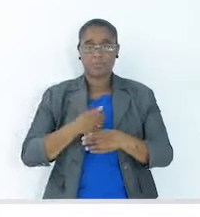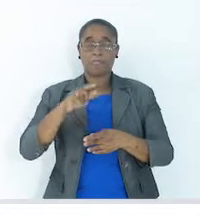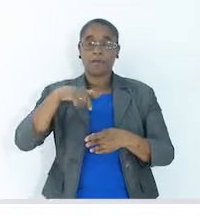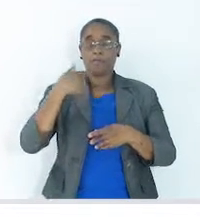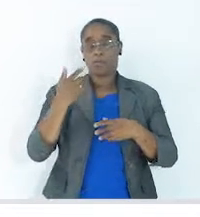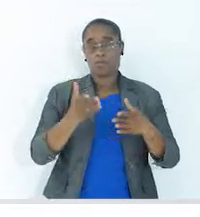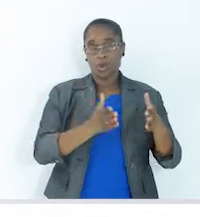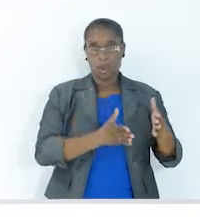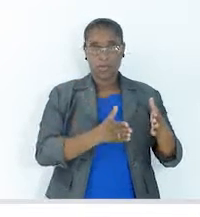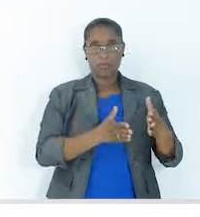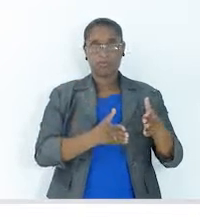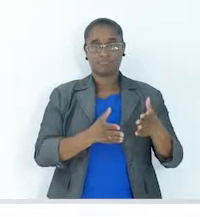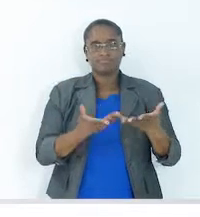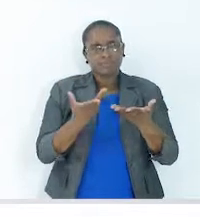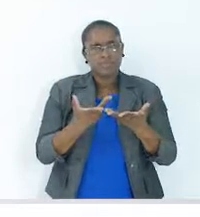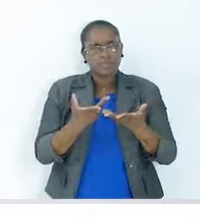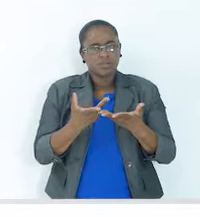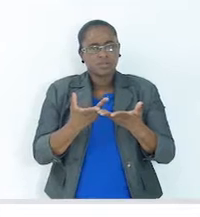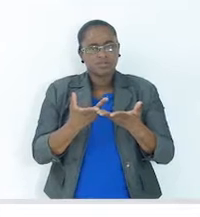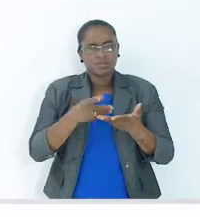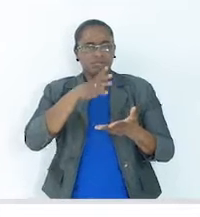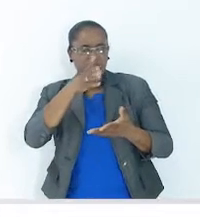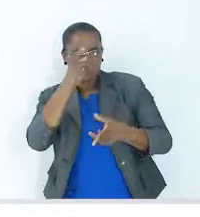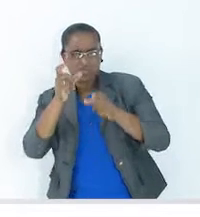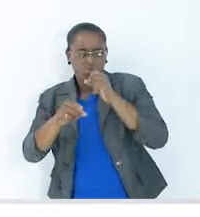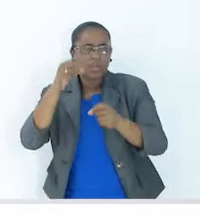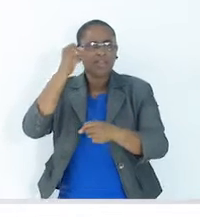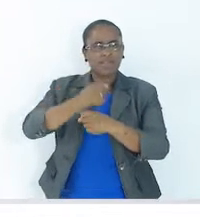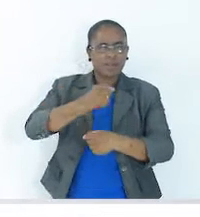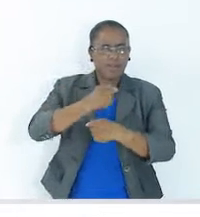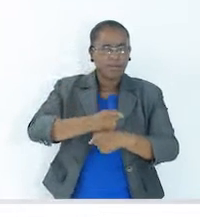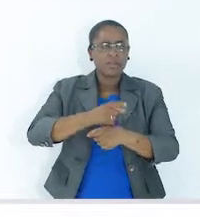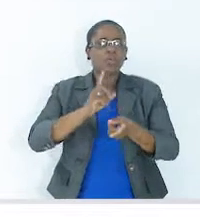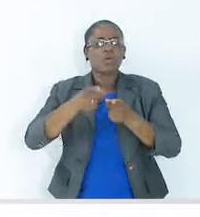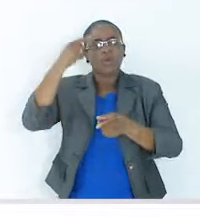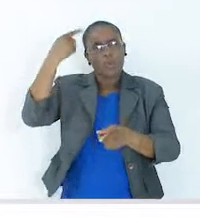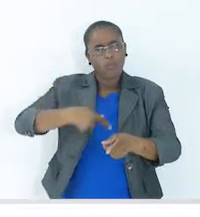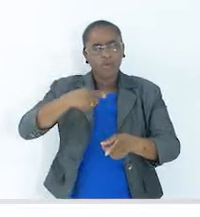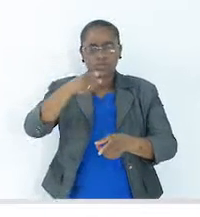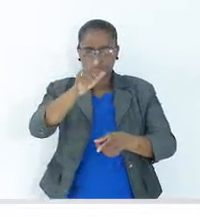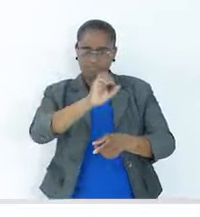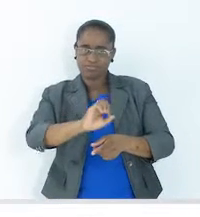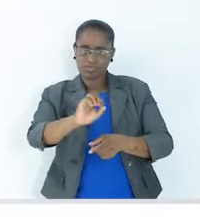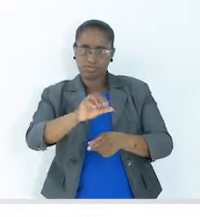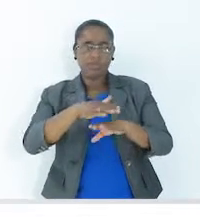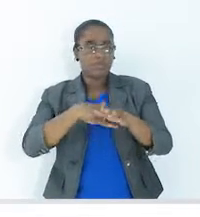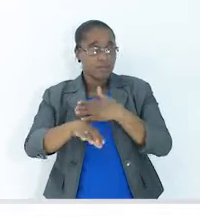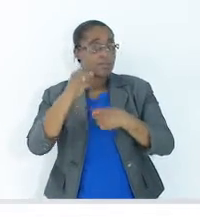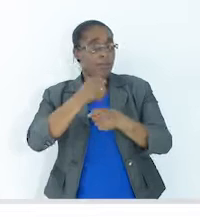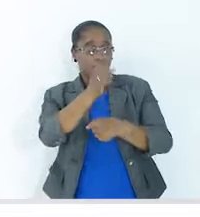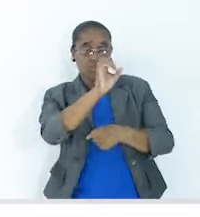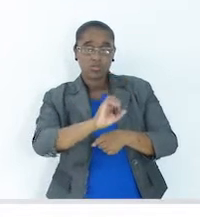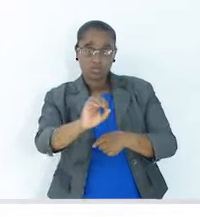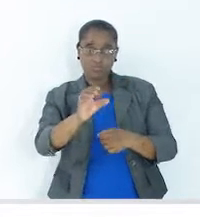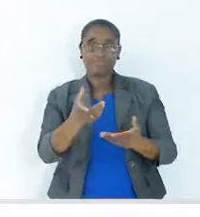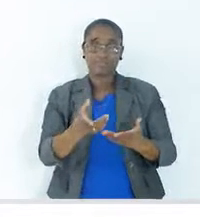lado, convencer as pessoas a trabalharem aquilo que é a sua obrigação, fazer a sua parte, ok? Colaborar. E também